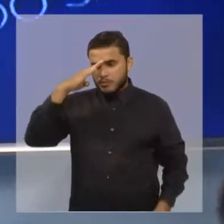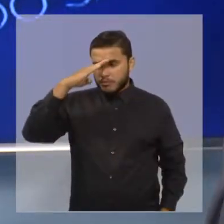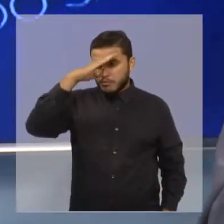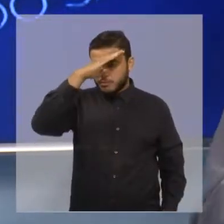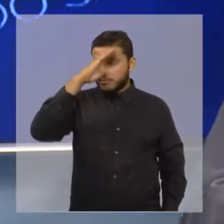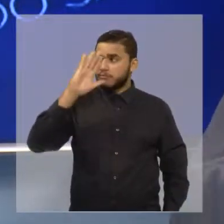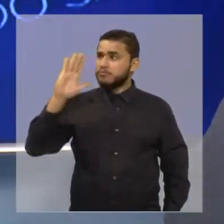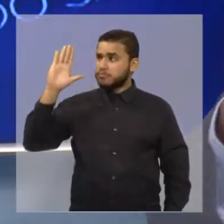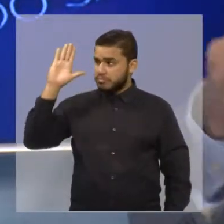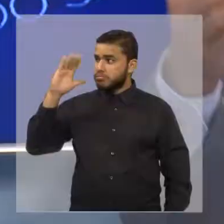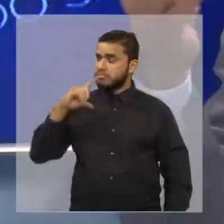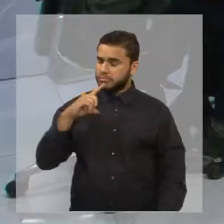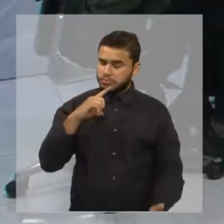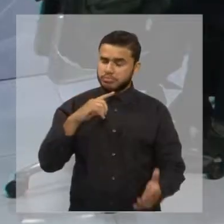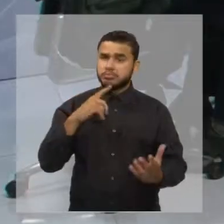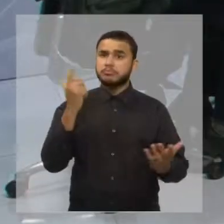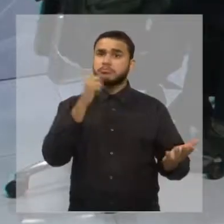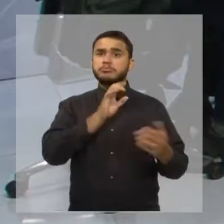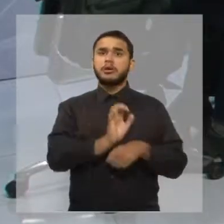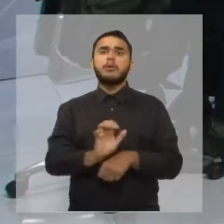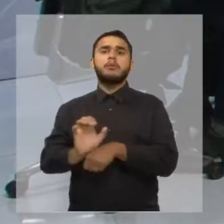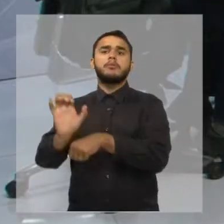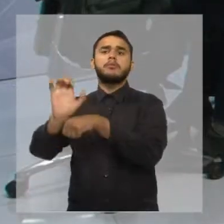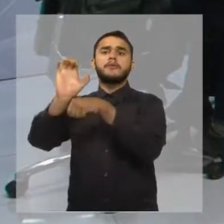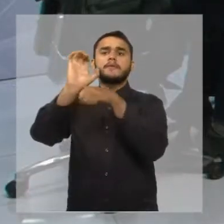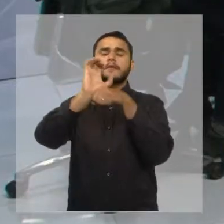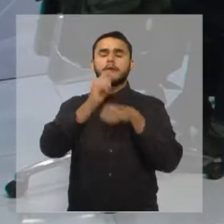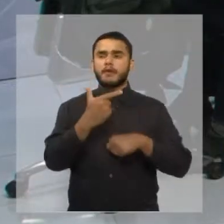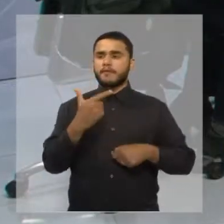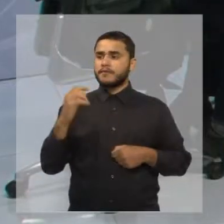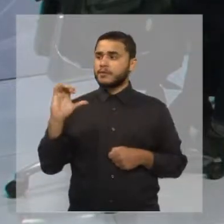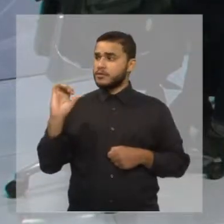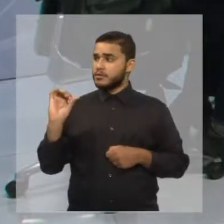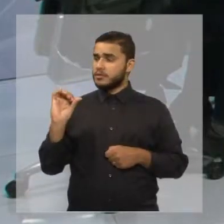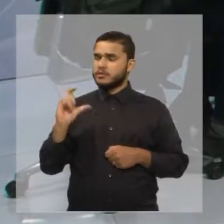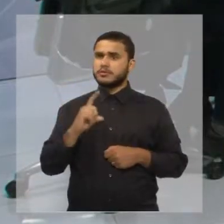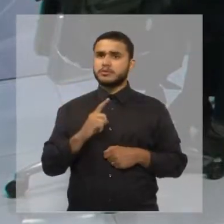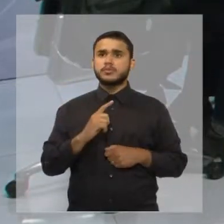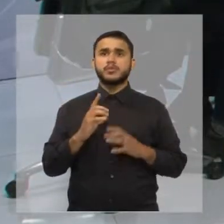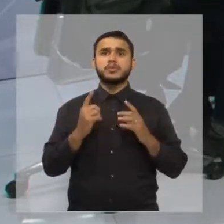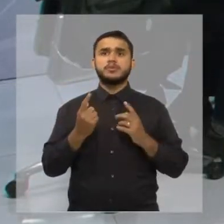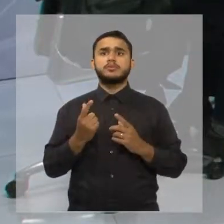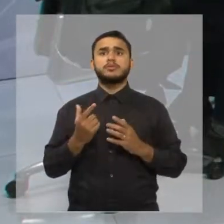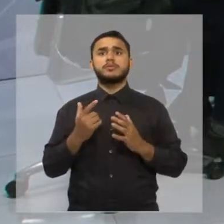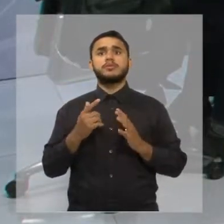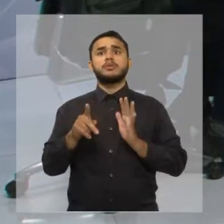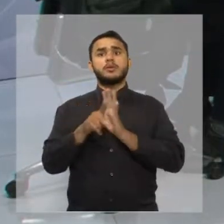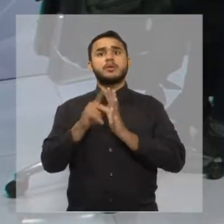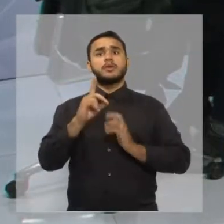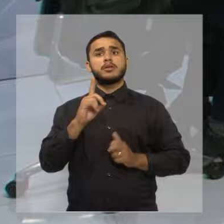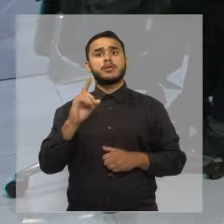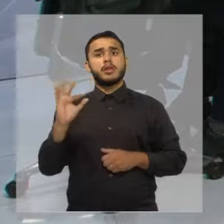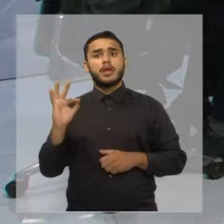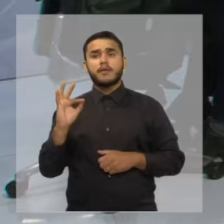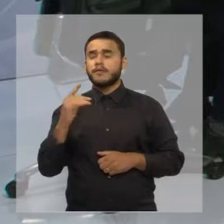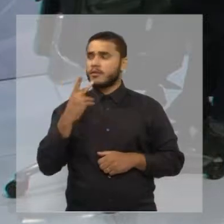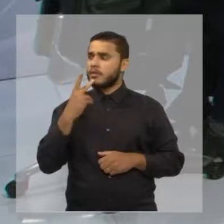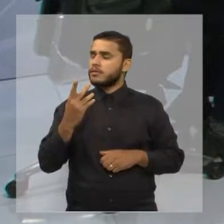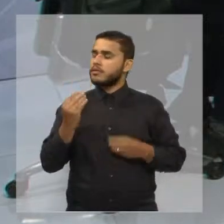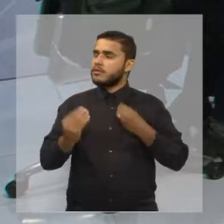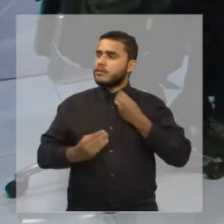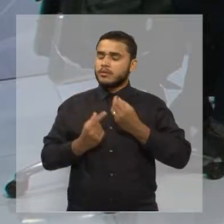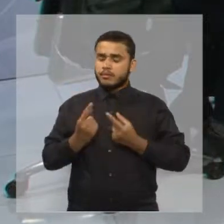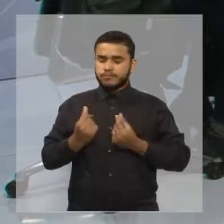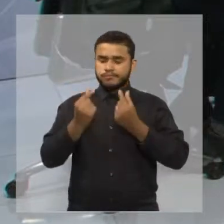Federativa do Brasil, composta de 26 estados e o Distrito Federal. Repasses de verbas são constitucionais e